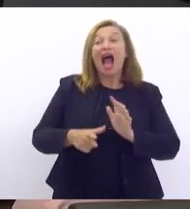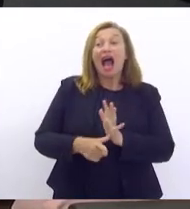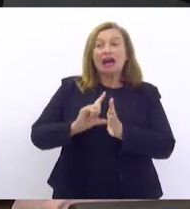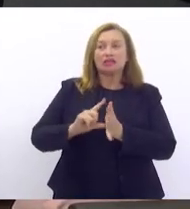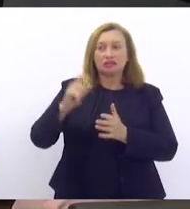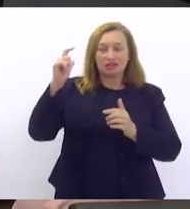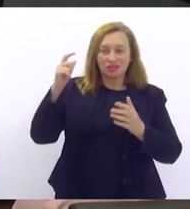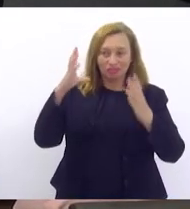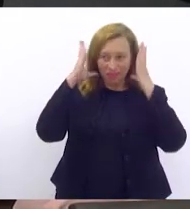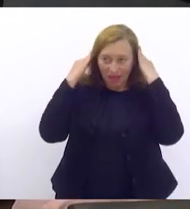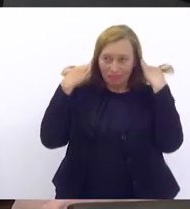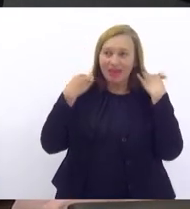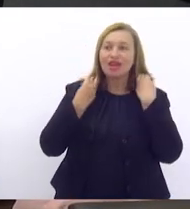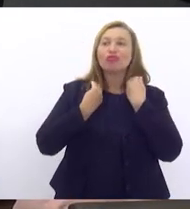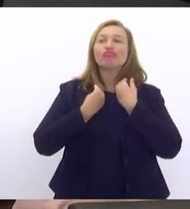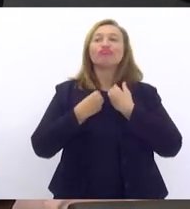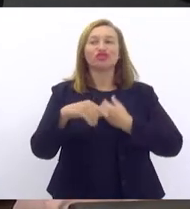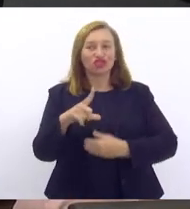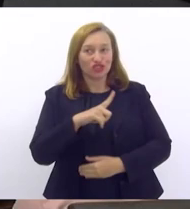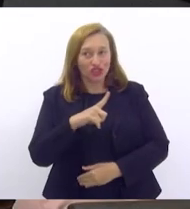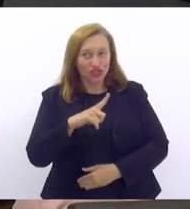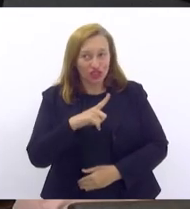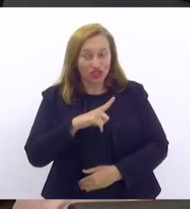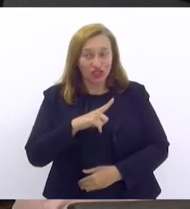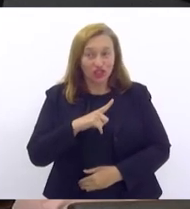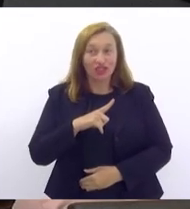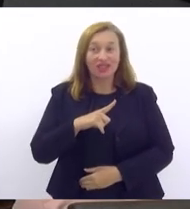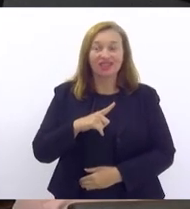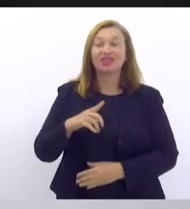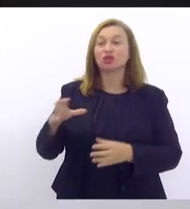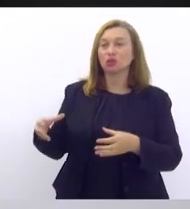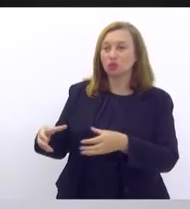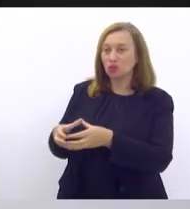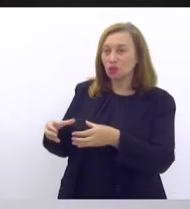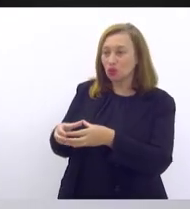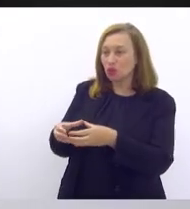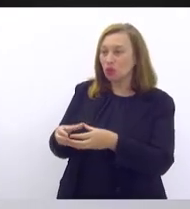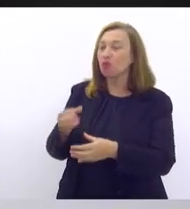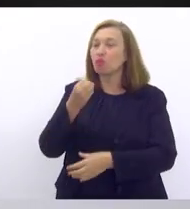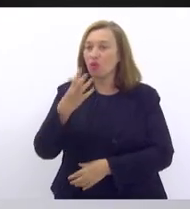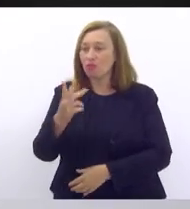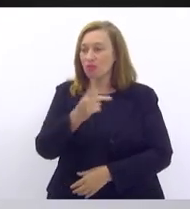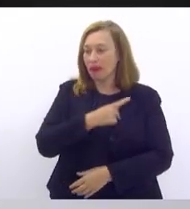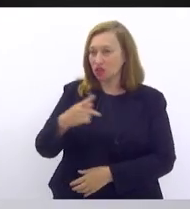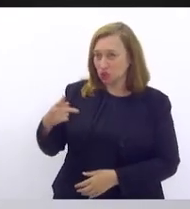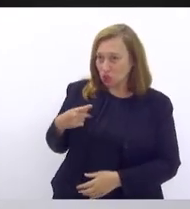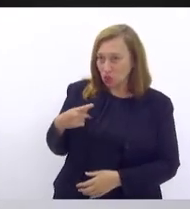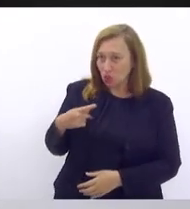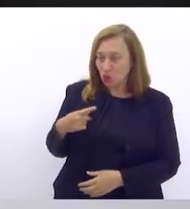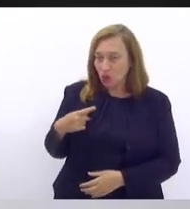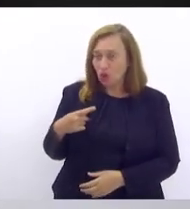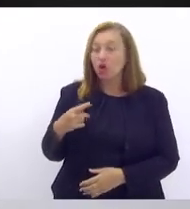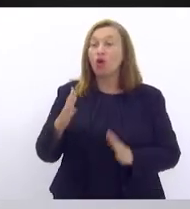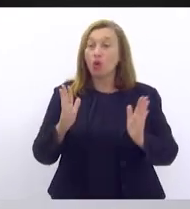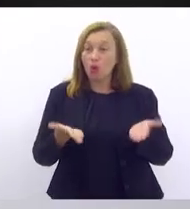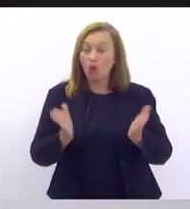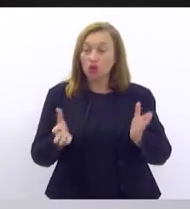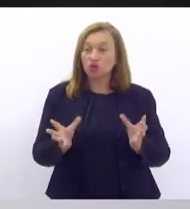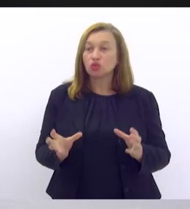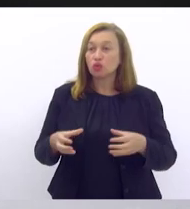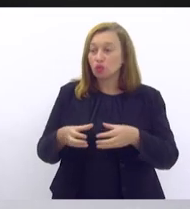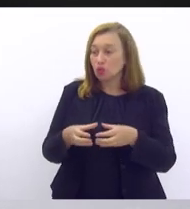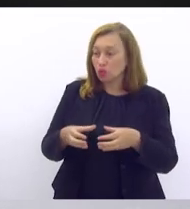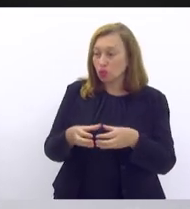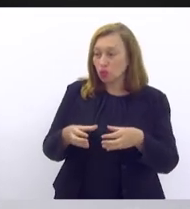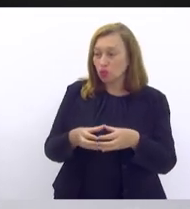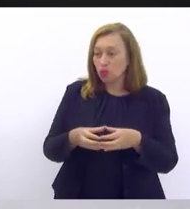cantava, juntos na banda Bom Pastor. Hoje continuo o meu ministério com a banda Dom. Aliás, o